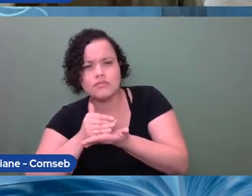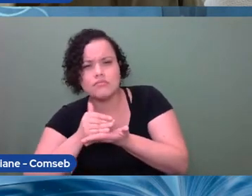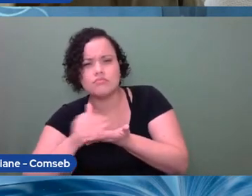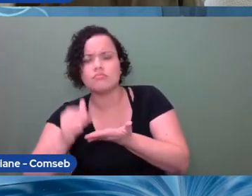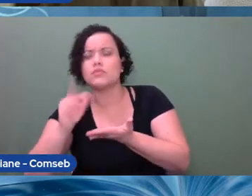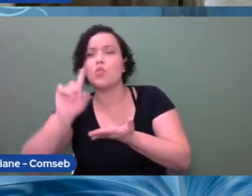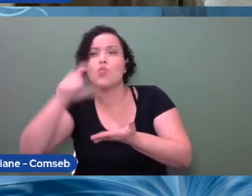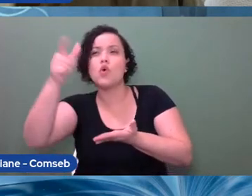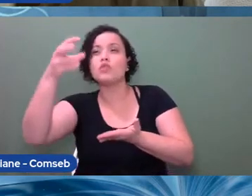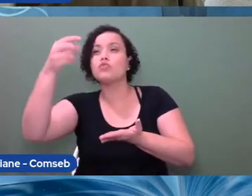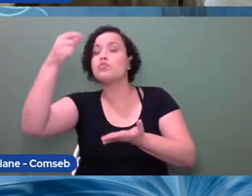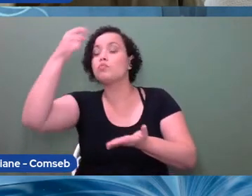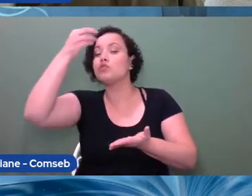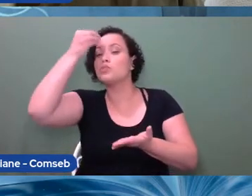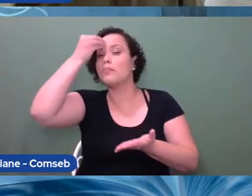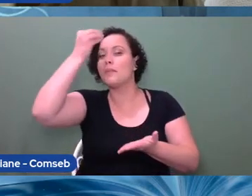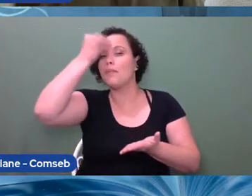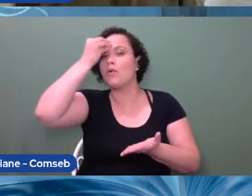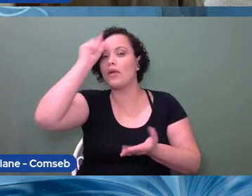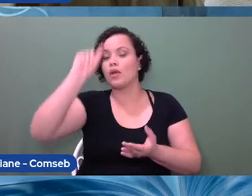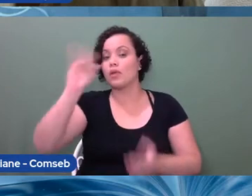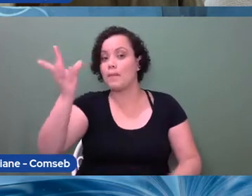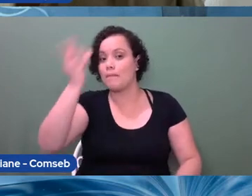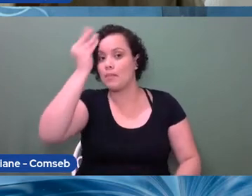que é o banco de memória consciente.